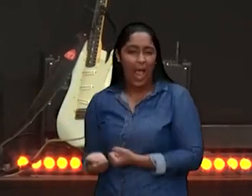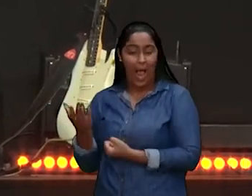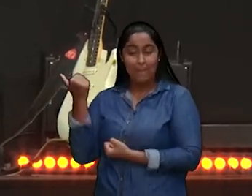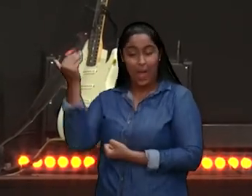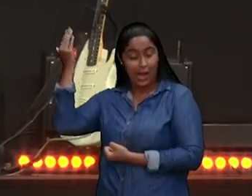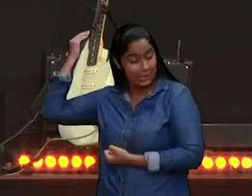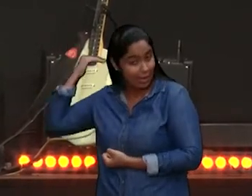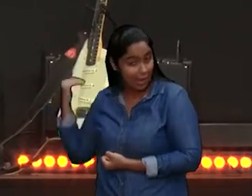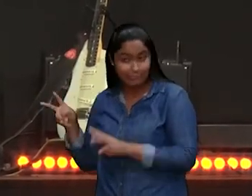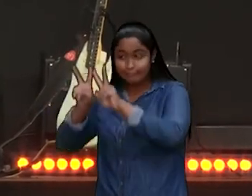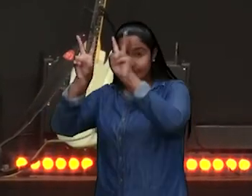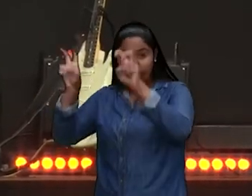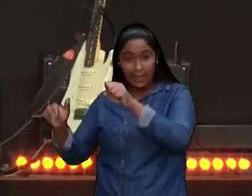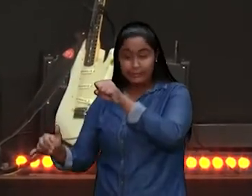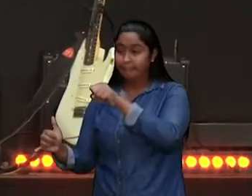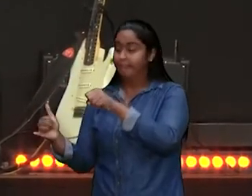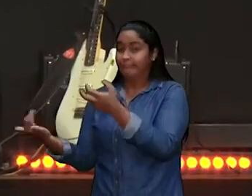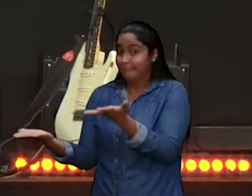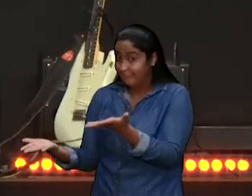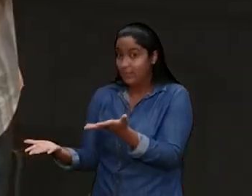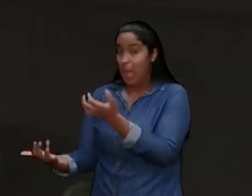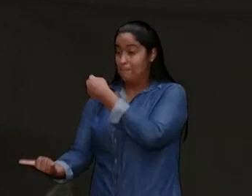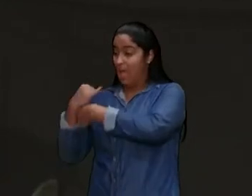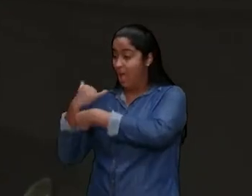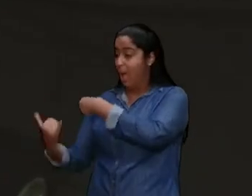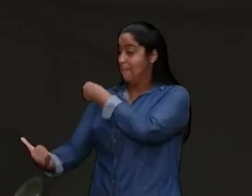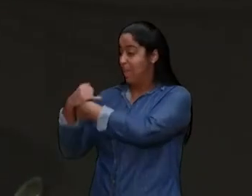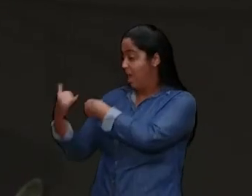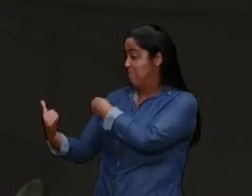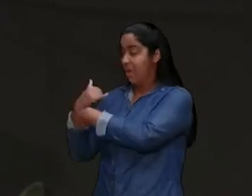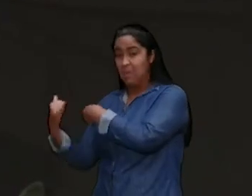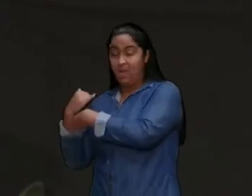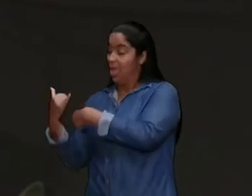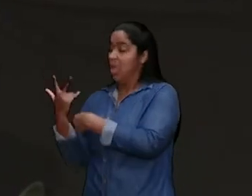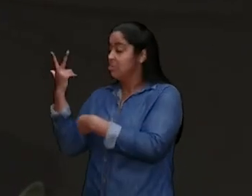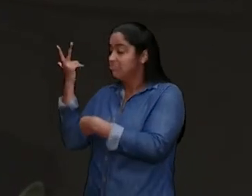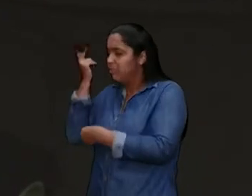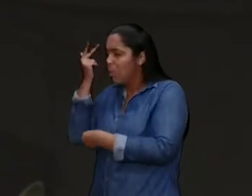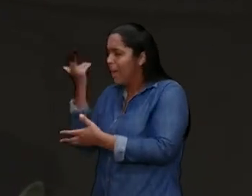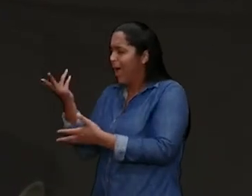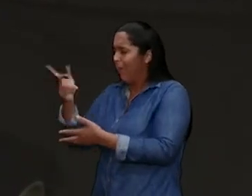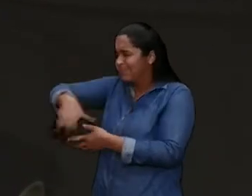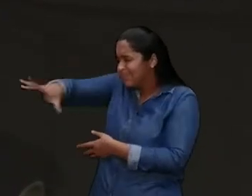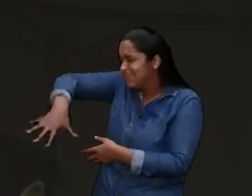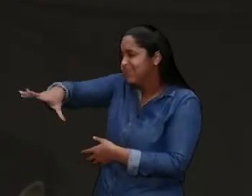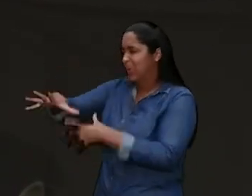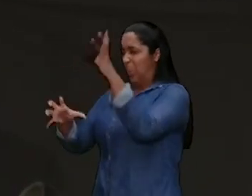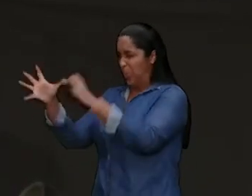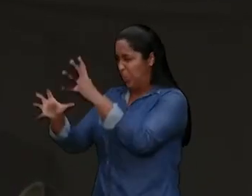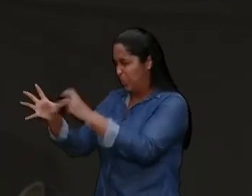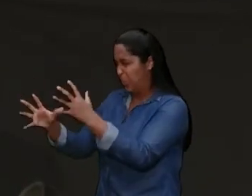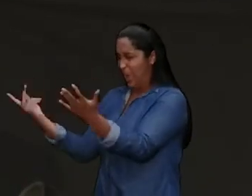o e as traições e molecagens dela já nem te ofendem mais aliás já estou até interessante você tá até querendo